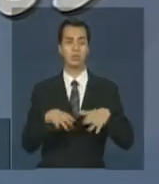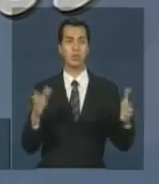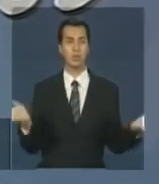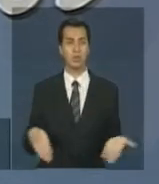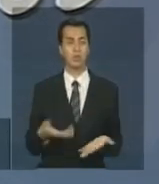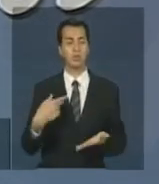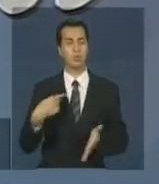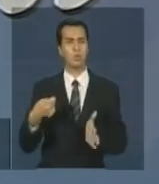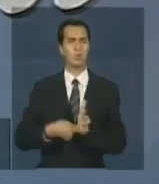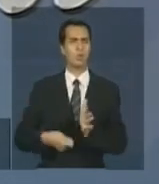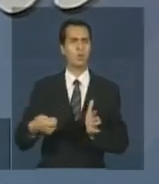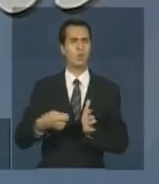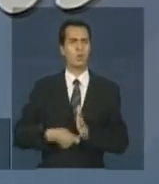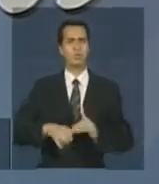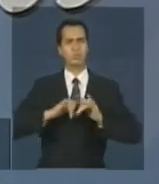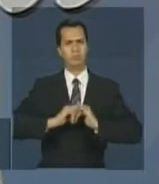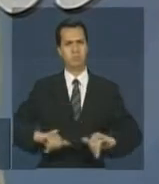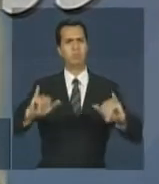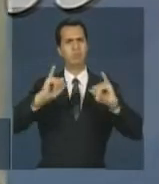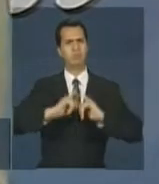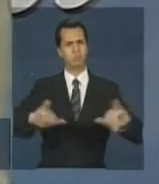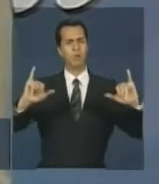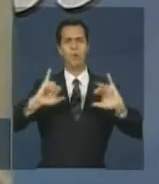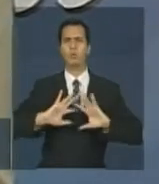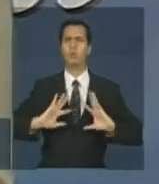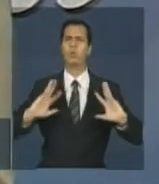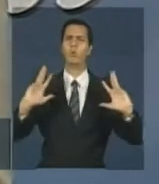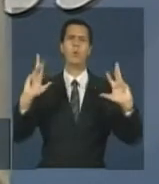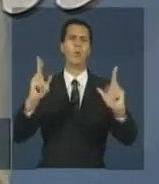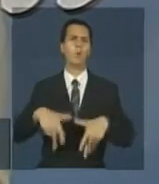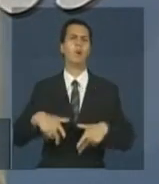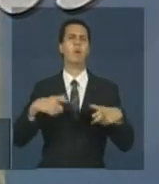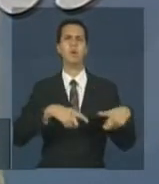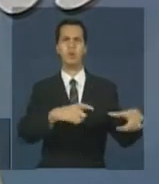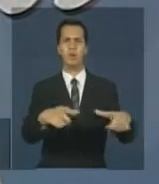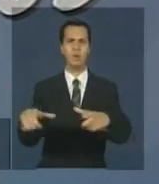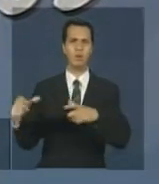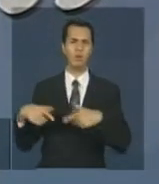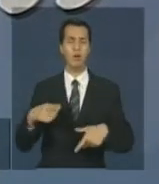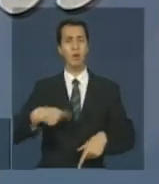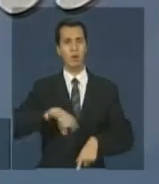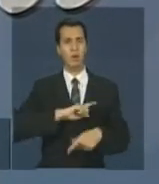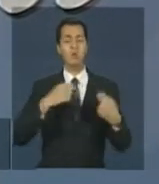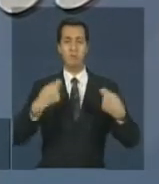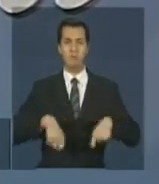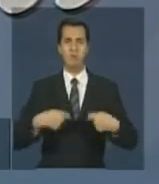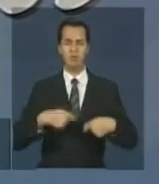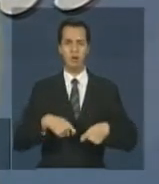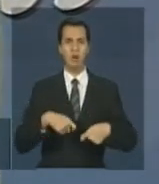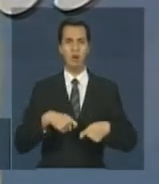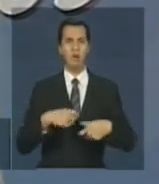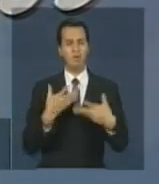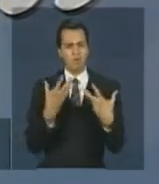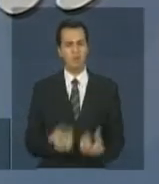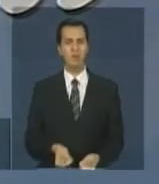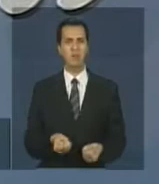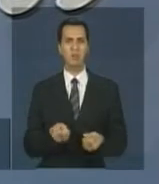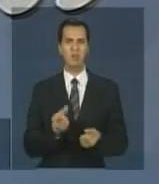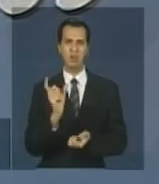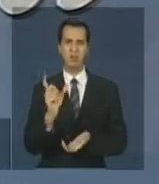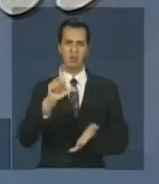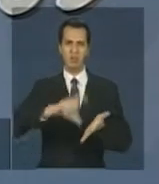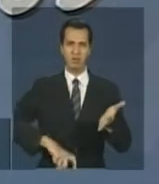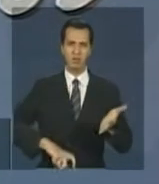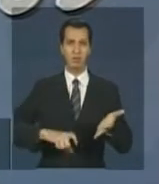fazendo essa peregrinação em todos os lugares pedindo para que a gente adote isso e nós estamos tomando medidas um Banco do